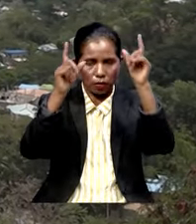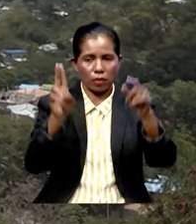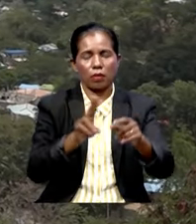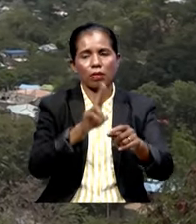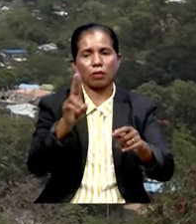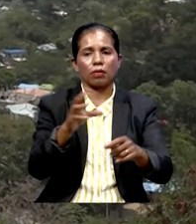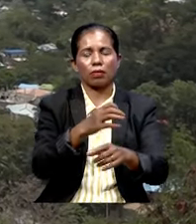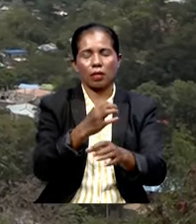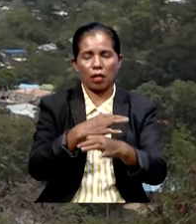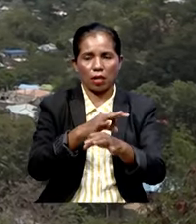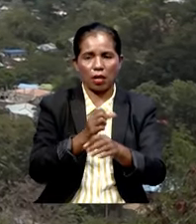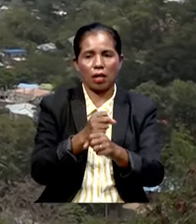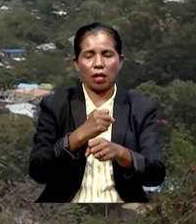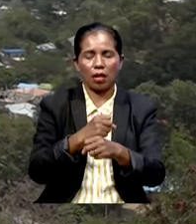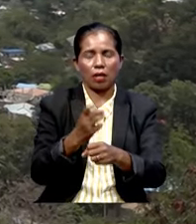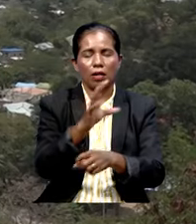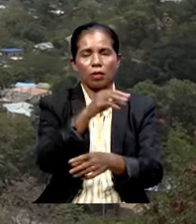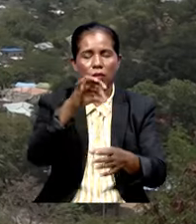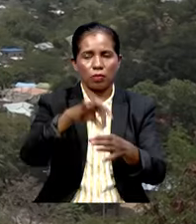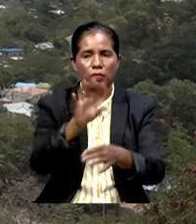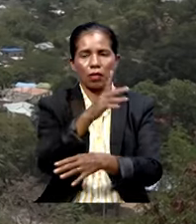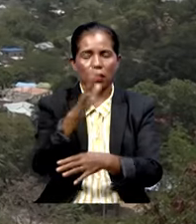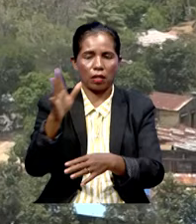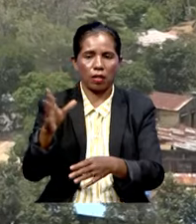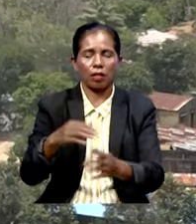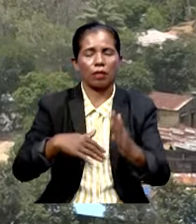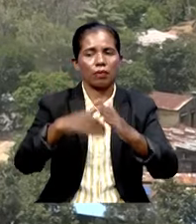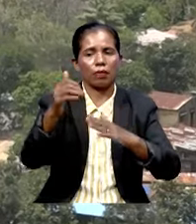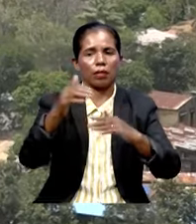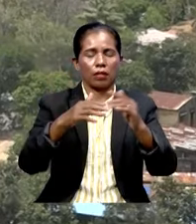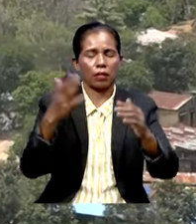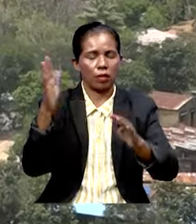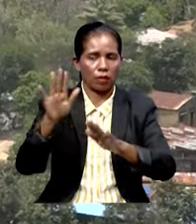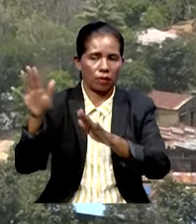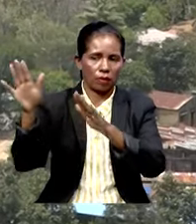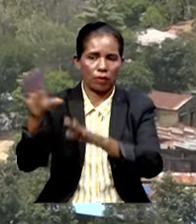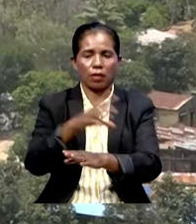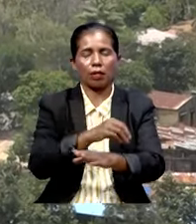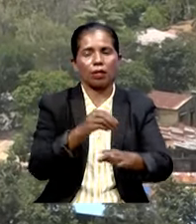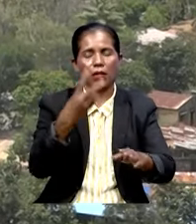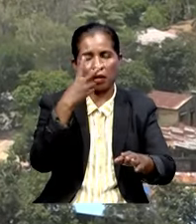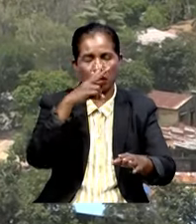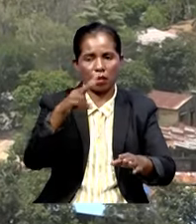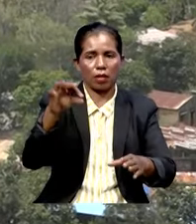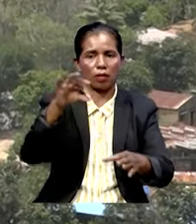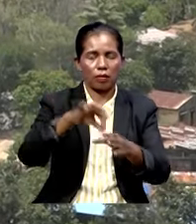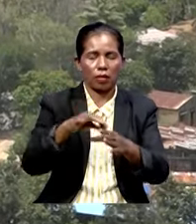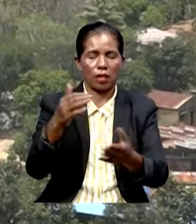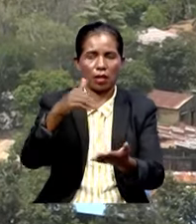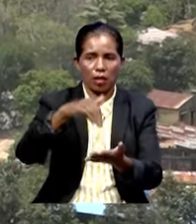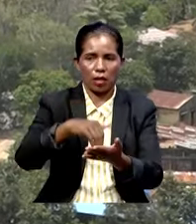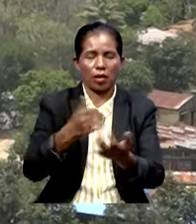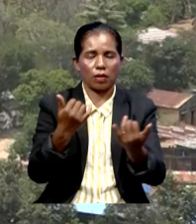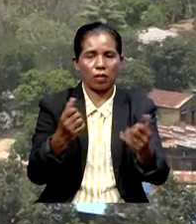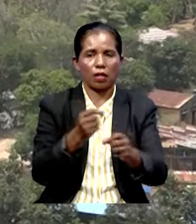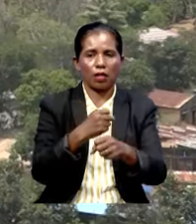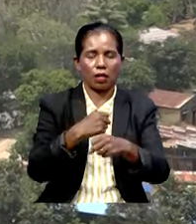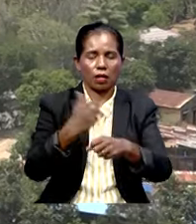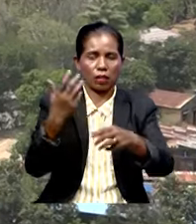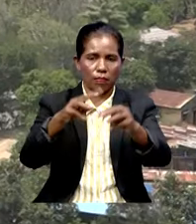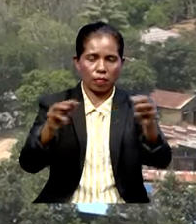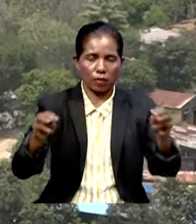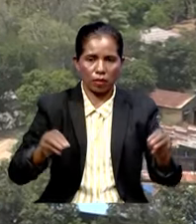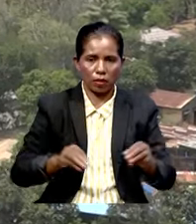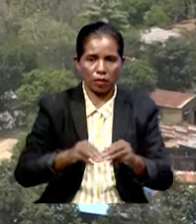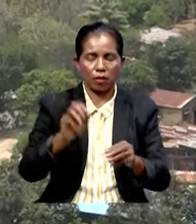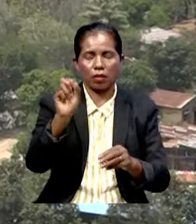ba conservação ai parapa no infraestrutura ia área rural no mos a reflorestação ne be agora halau ia município